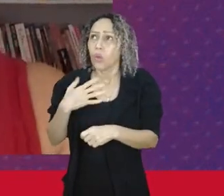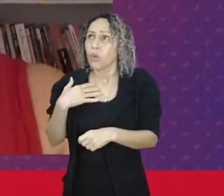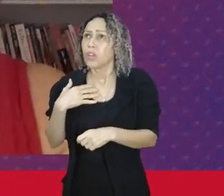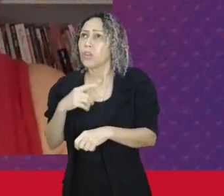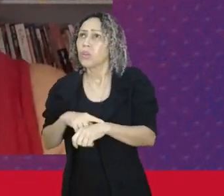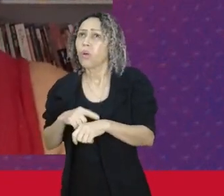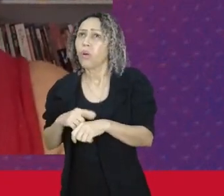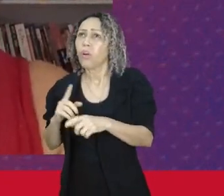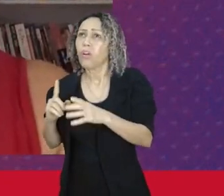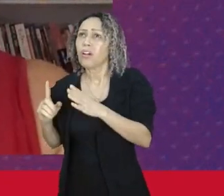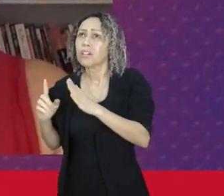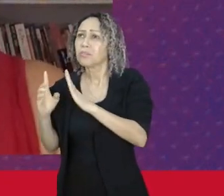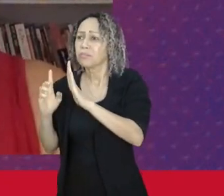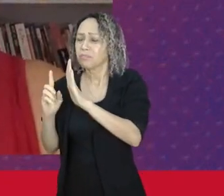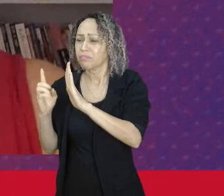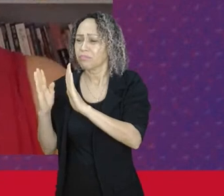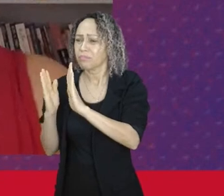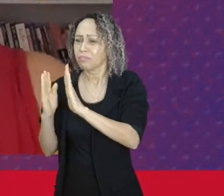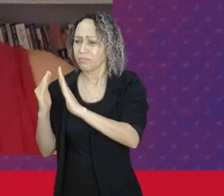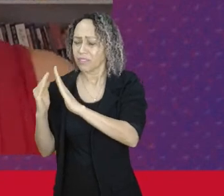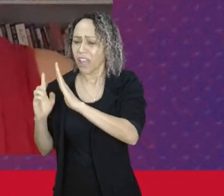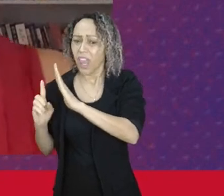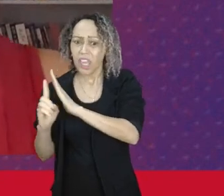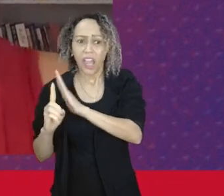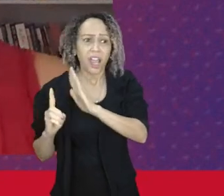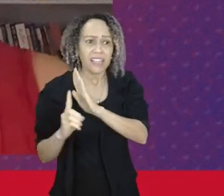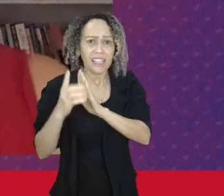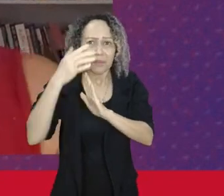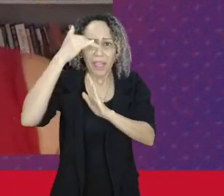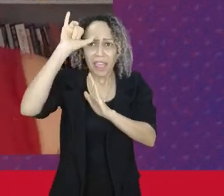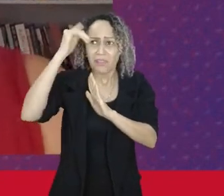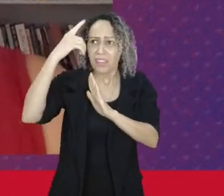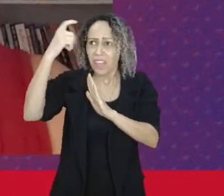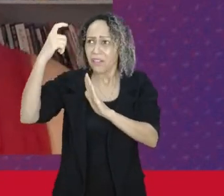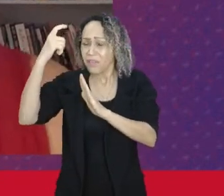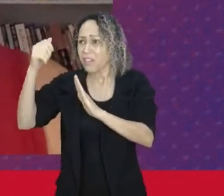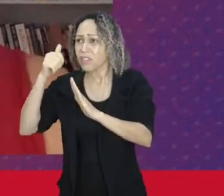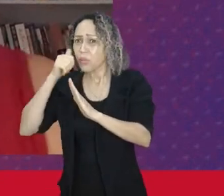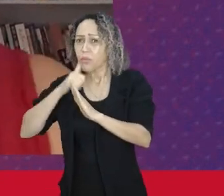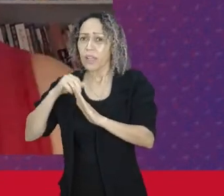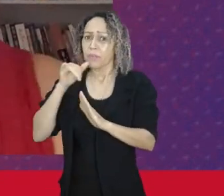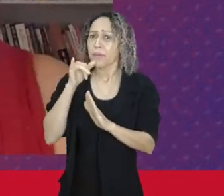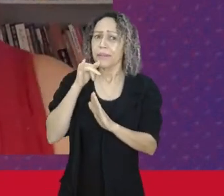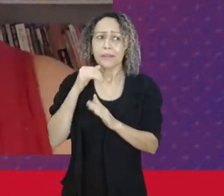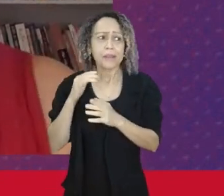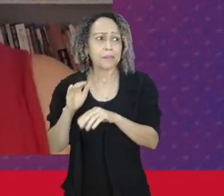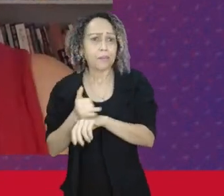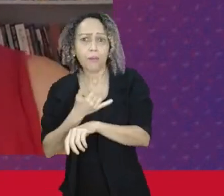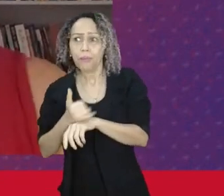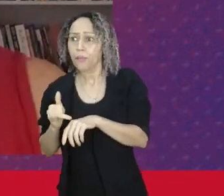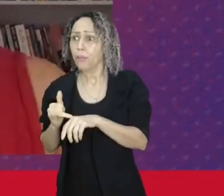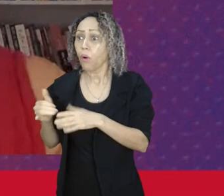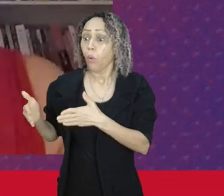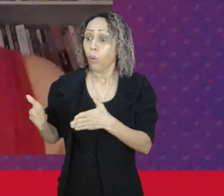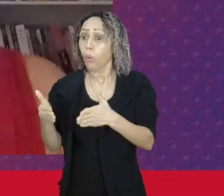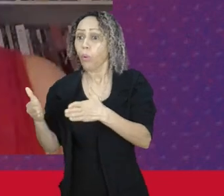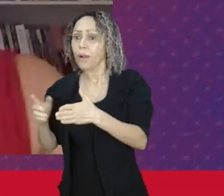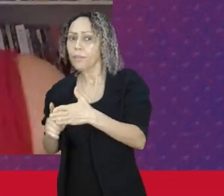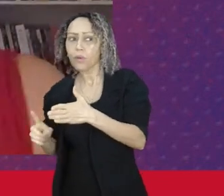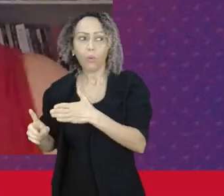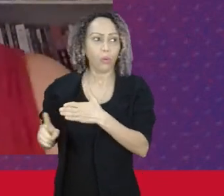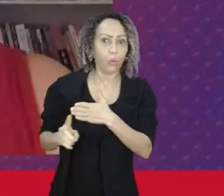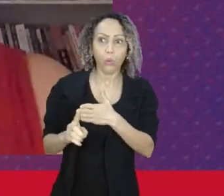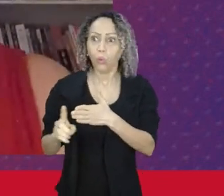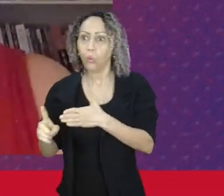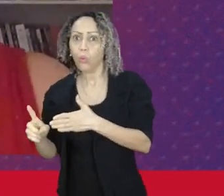sofrer violência. A mulher escolhe os caminhos, às vezes caminhos mais longos, mas que sejam